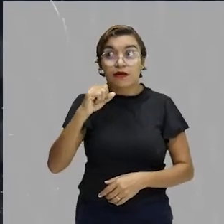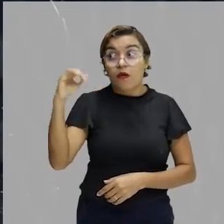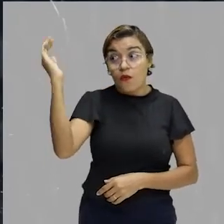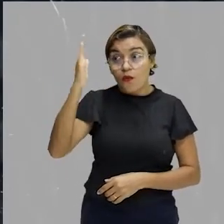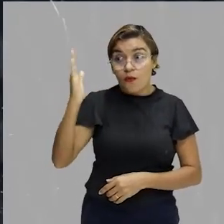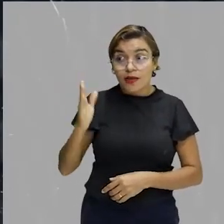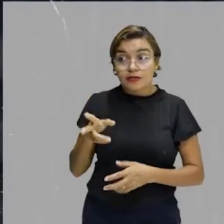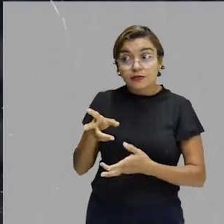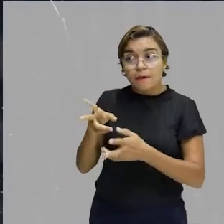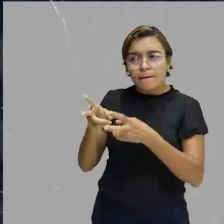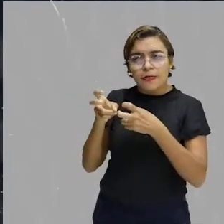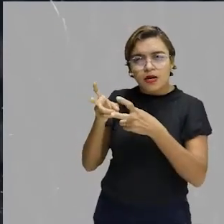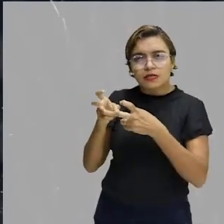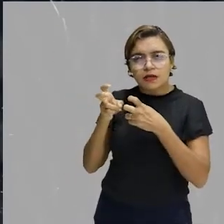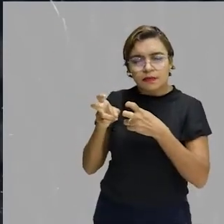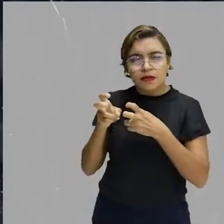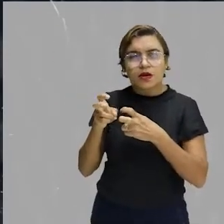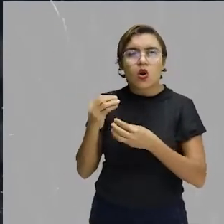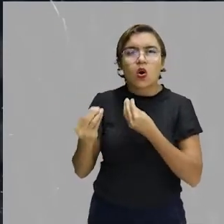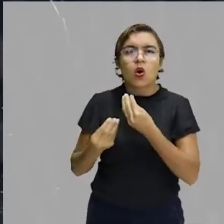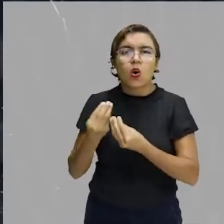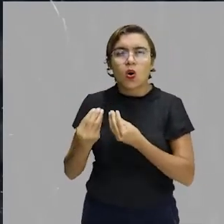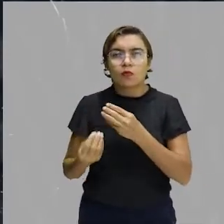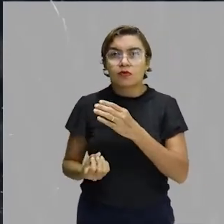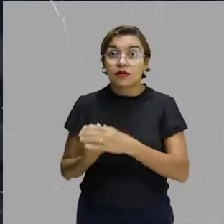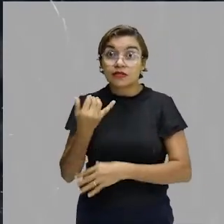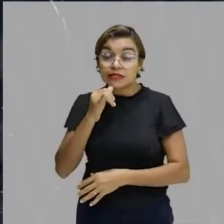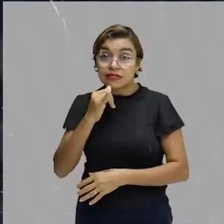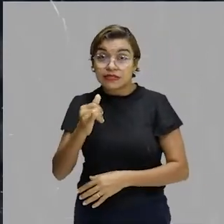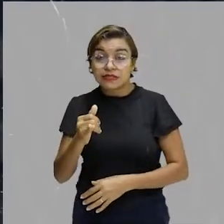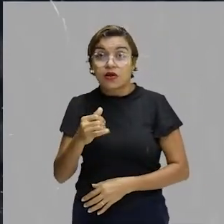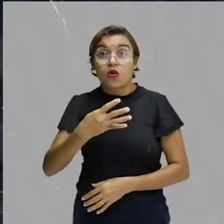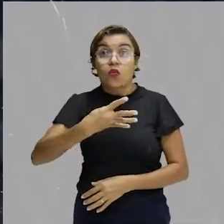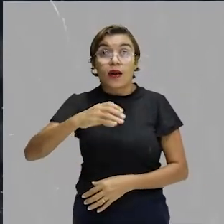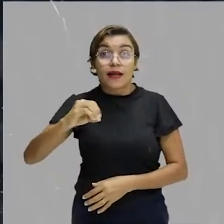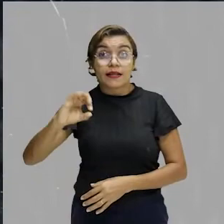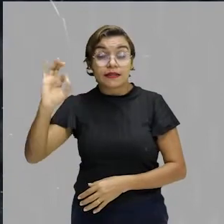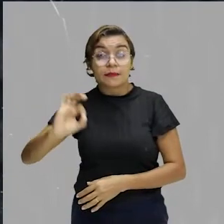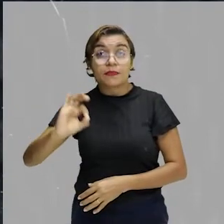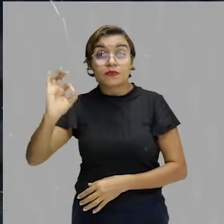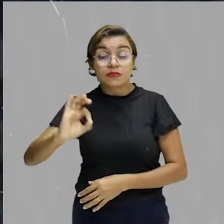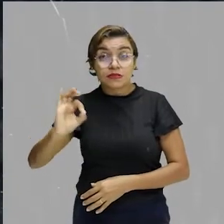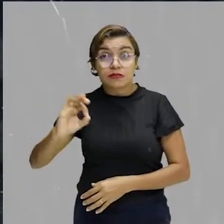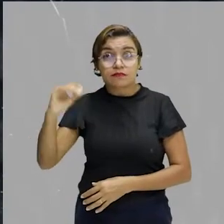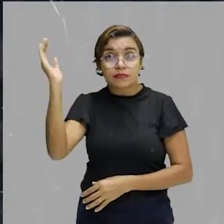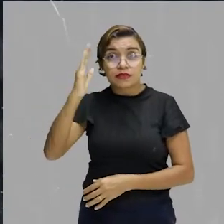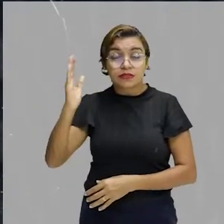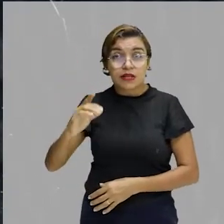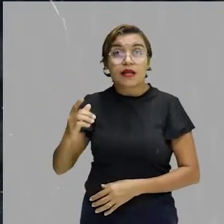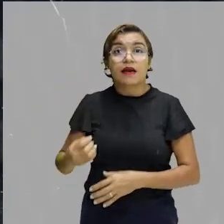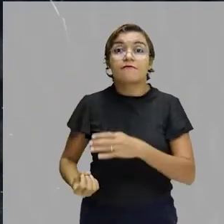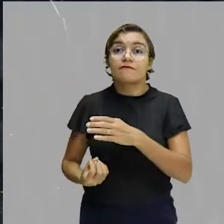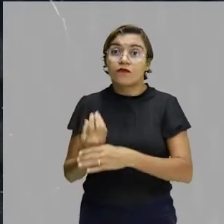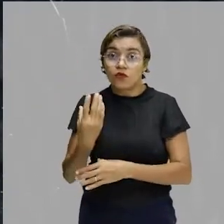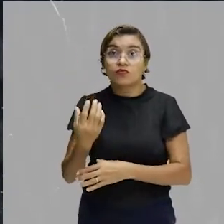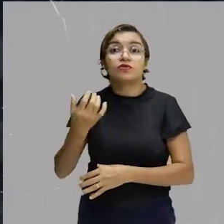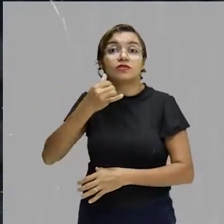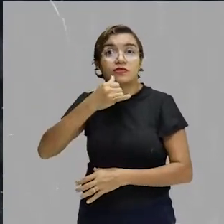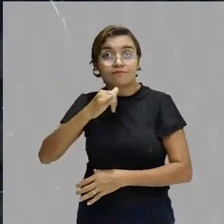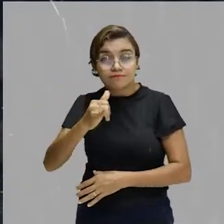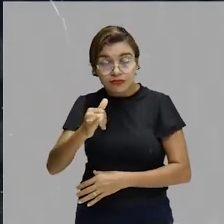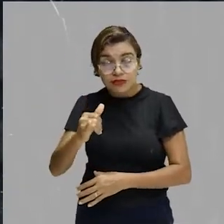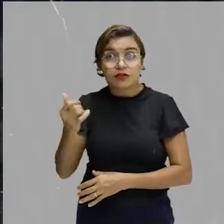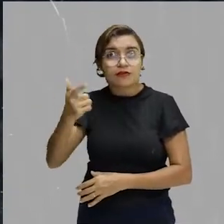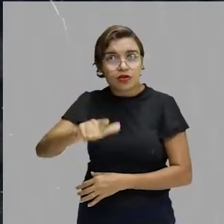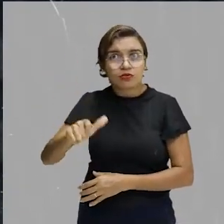à utilização de energia. Em torno de 40% da energia brasileira advém das fontes renováveis. Isso quando eu falo de matriz energética